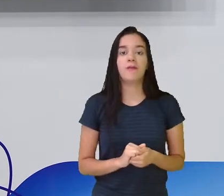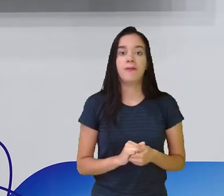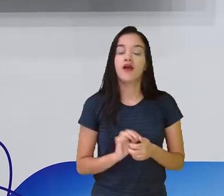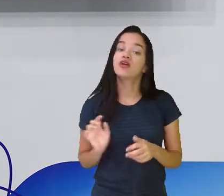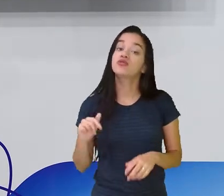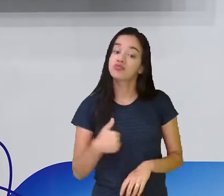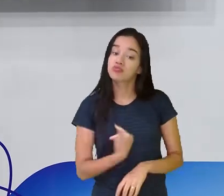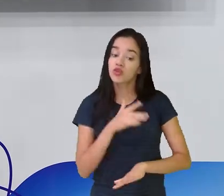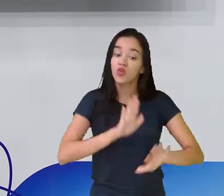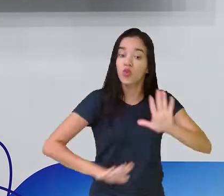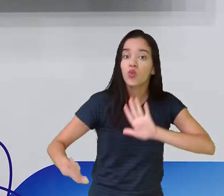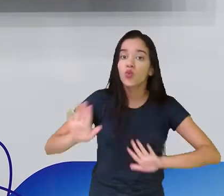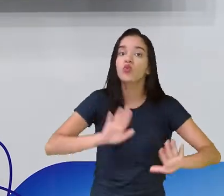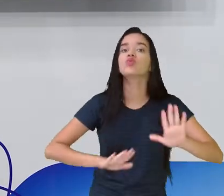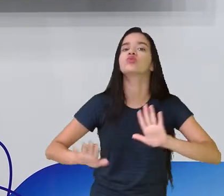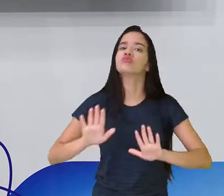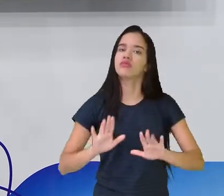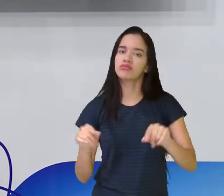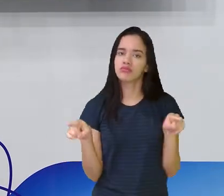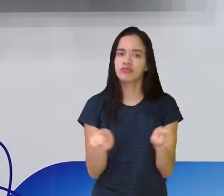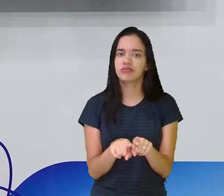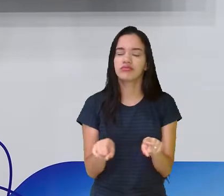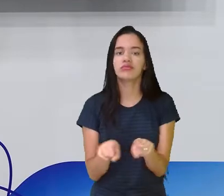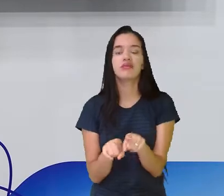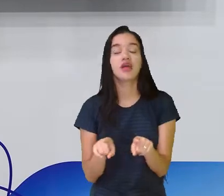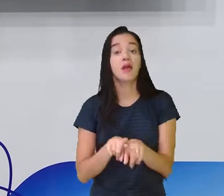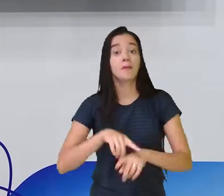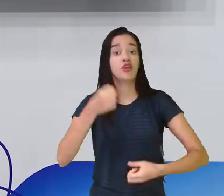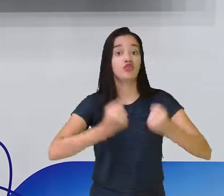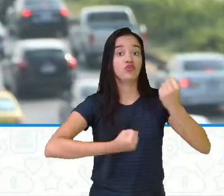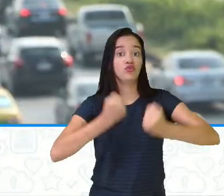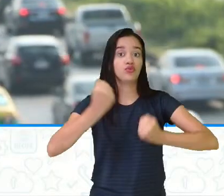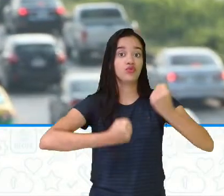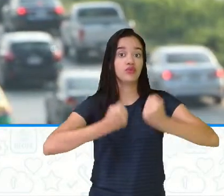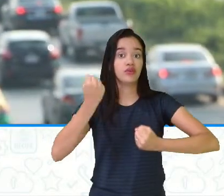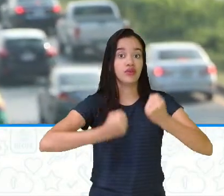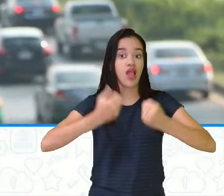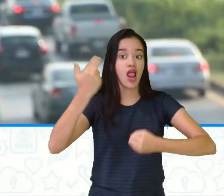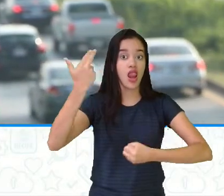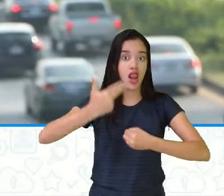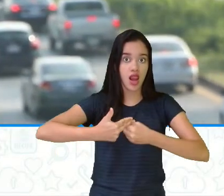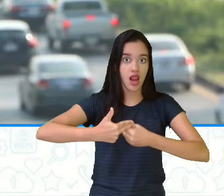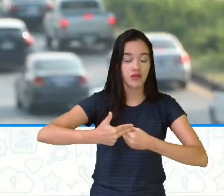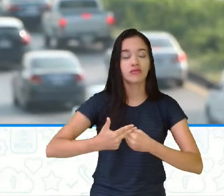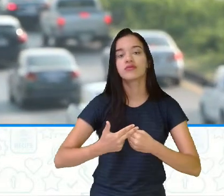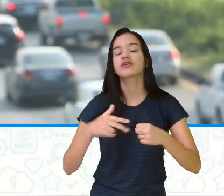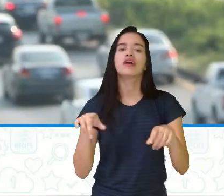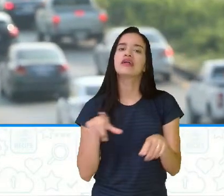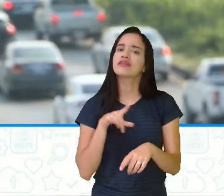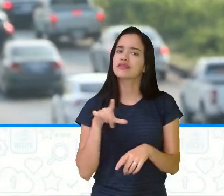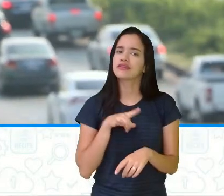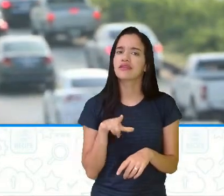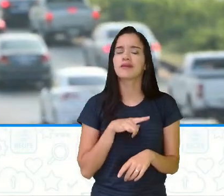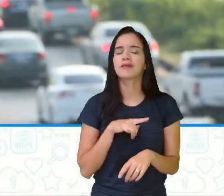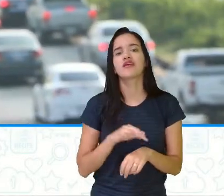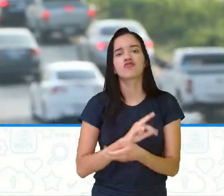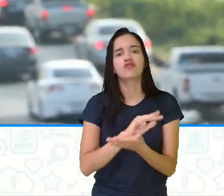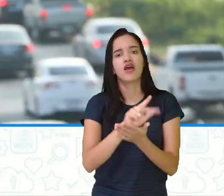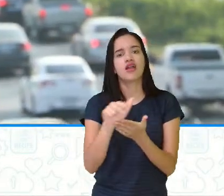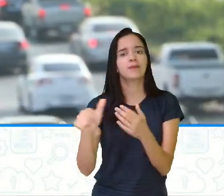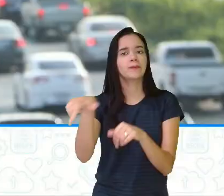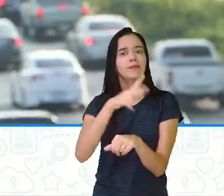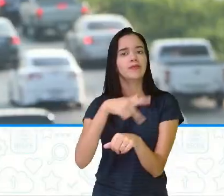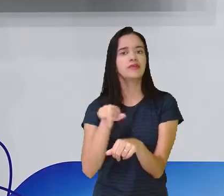Então a gente tem que tomar cuidado com isso também, ó. Veículos movidos a gasolina e óleo diesel. Tem muitos países que já